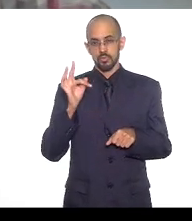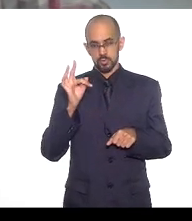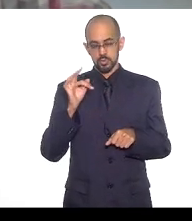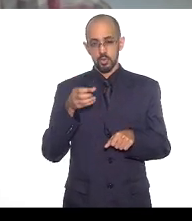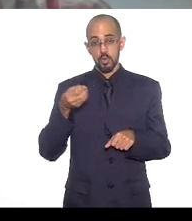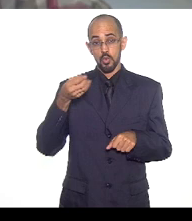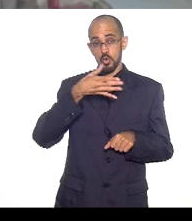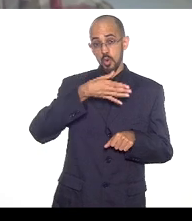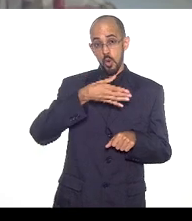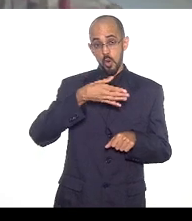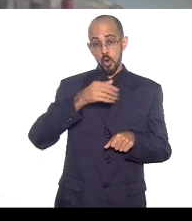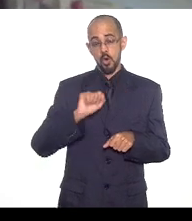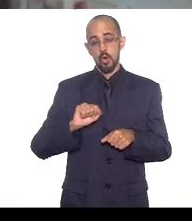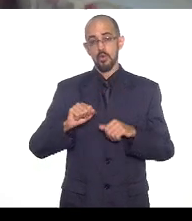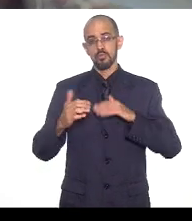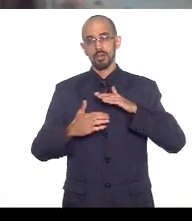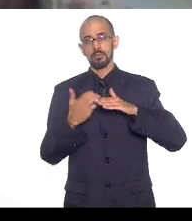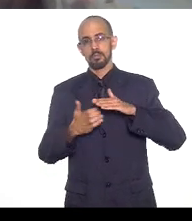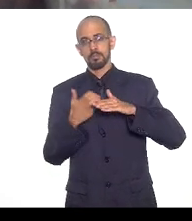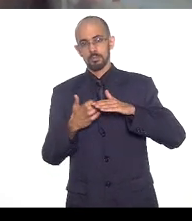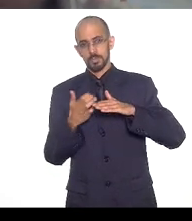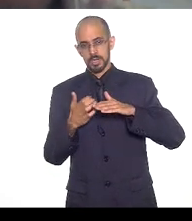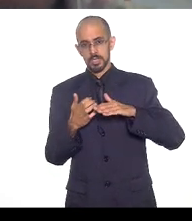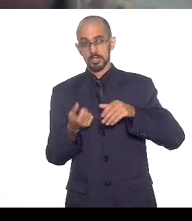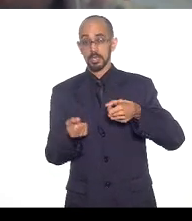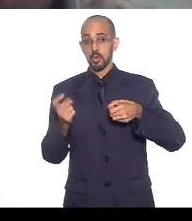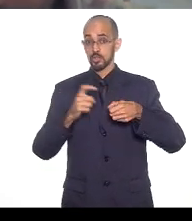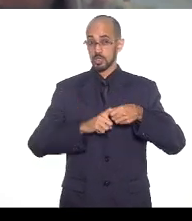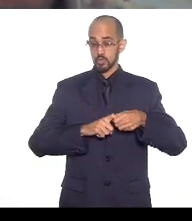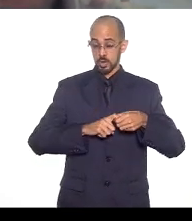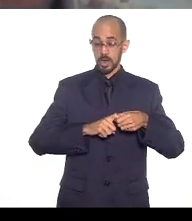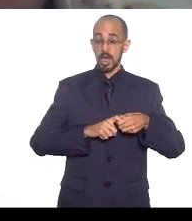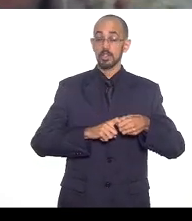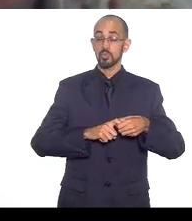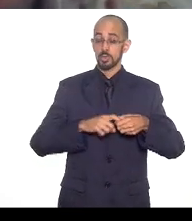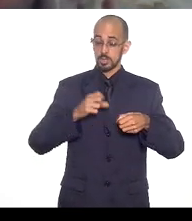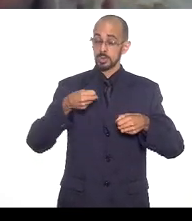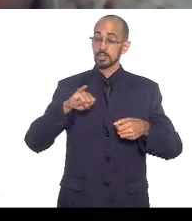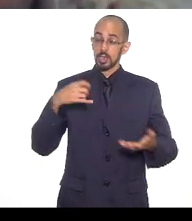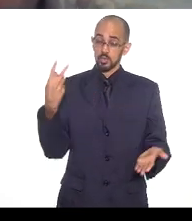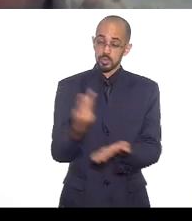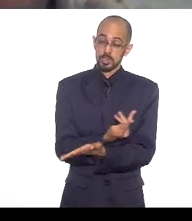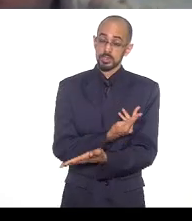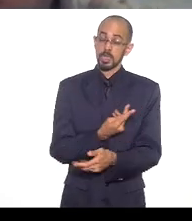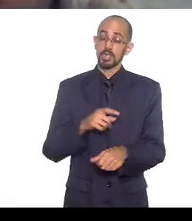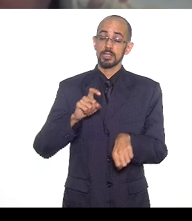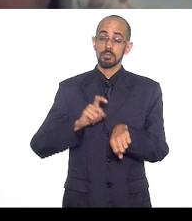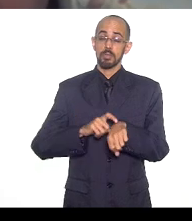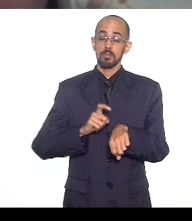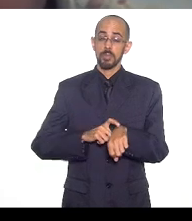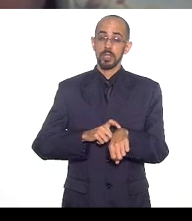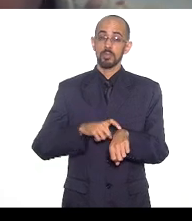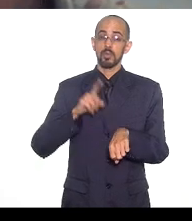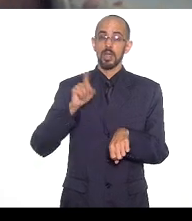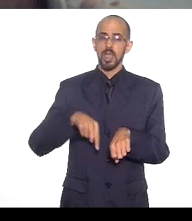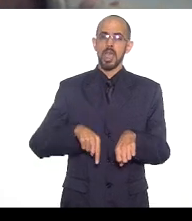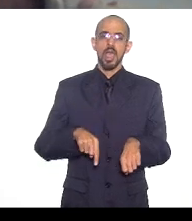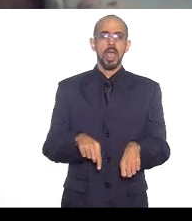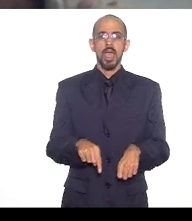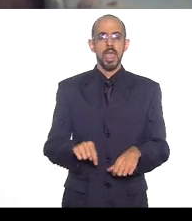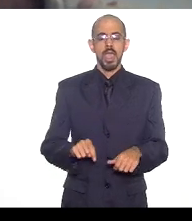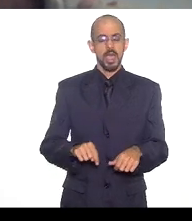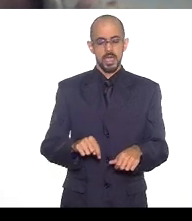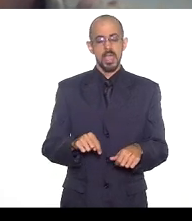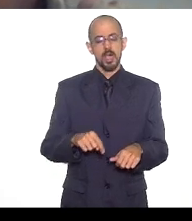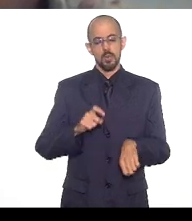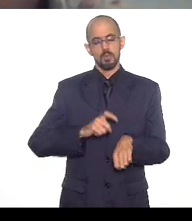novo concessionário, se ele vier a acontecer, esse momento se configura como um momento extremamente